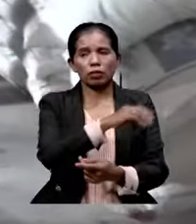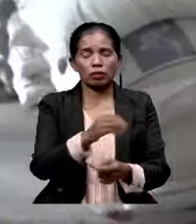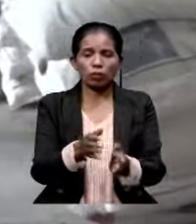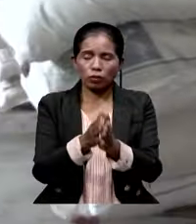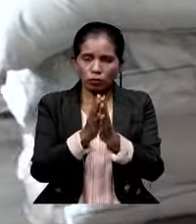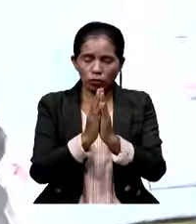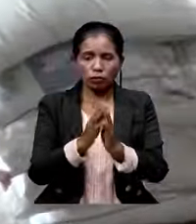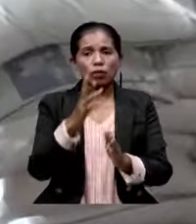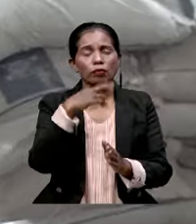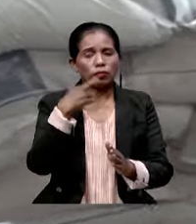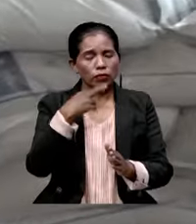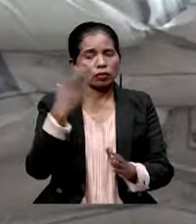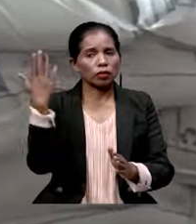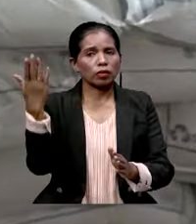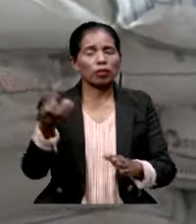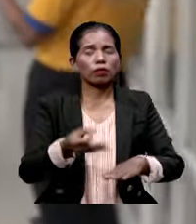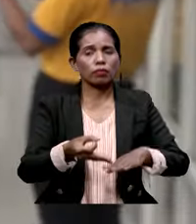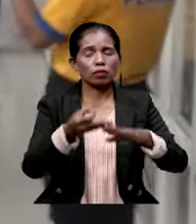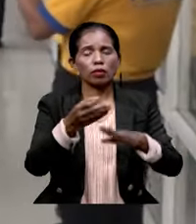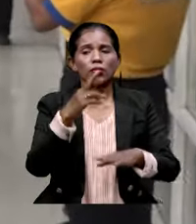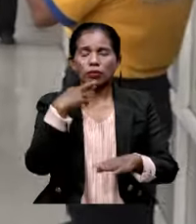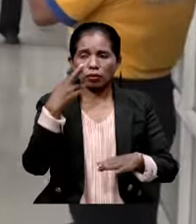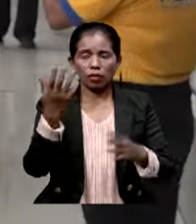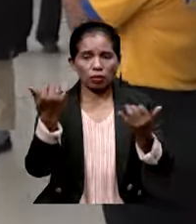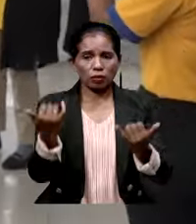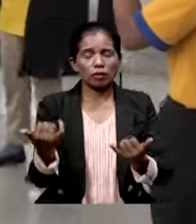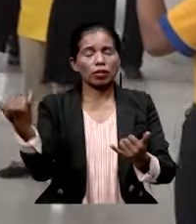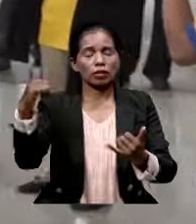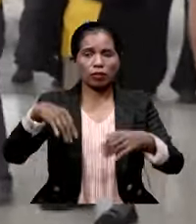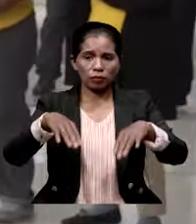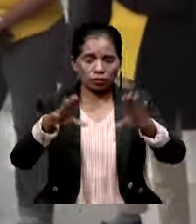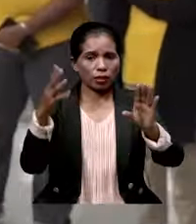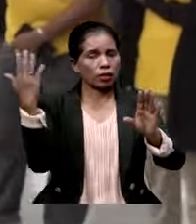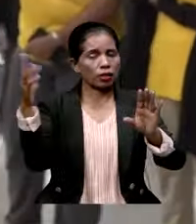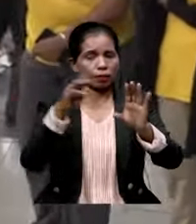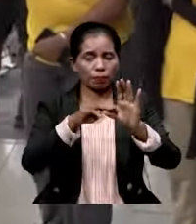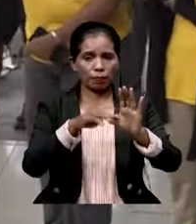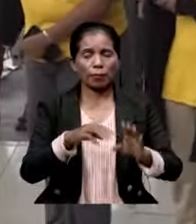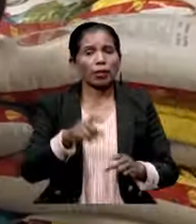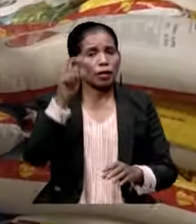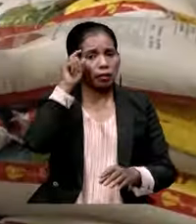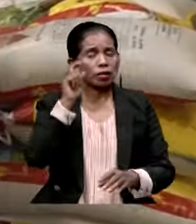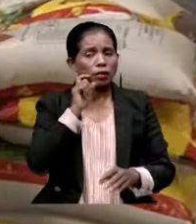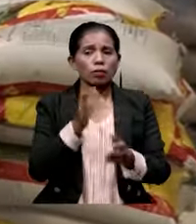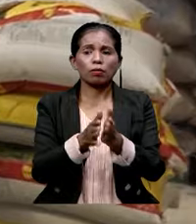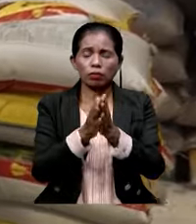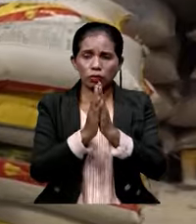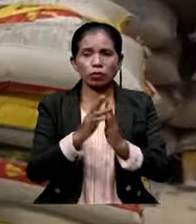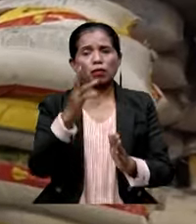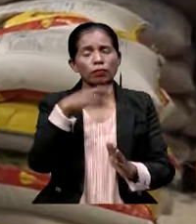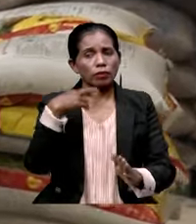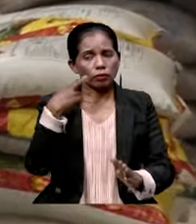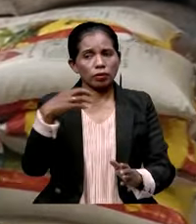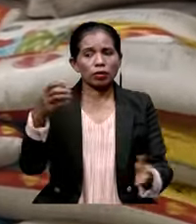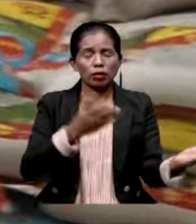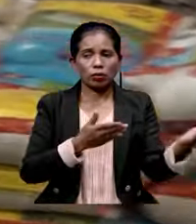sutuir estoque Fos no Folim Fos Nebe Daudão Ney, Sirofan e a mercado. Além de Ney, Xanana Mos, o su qualidade Fos nebe